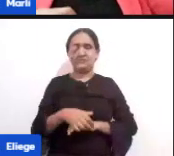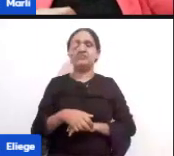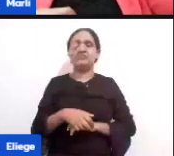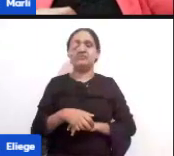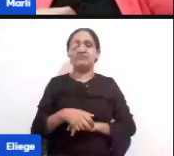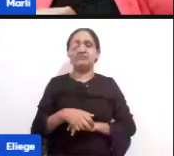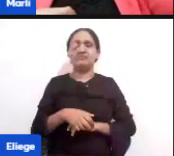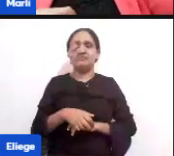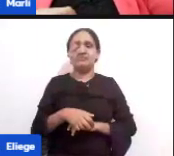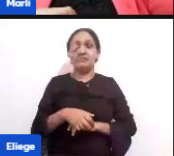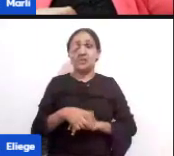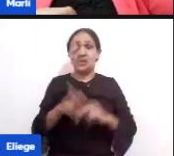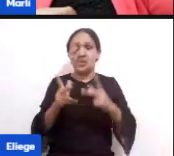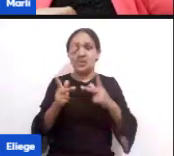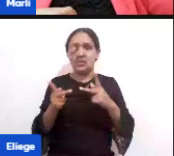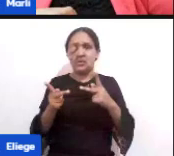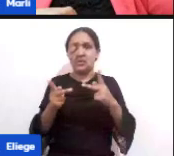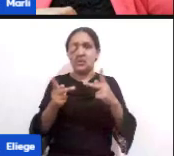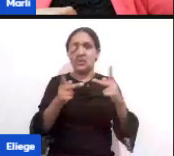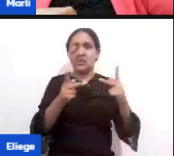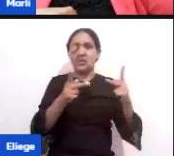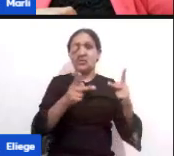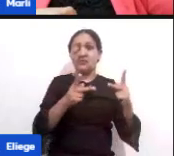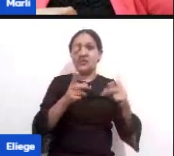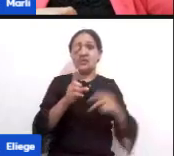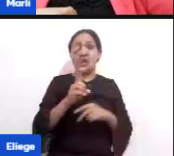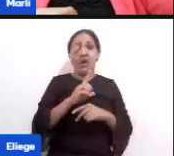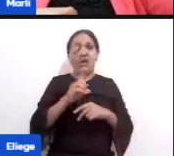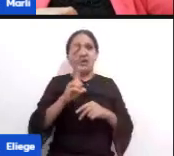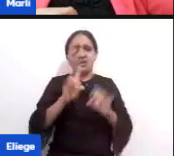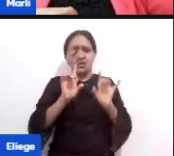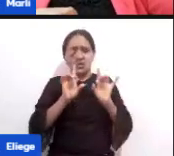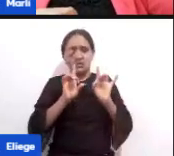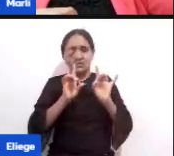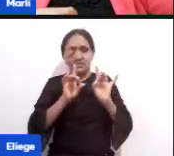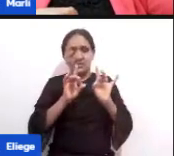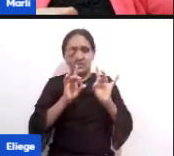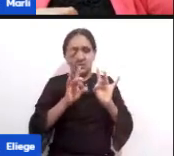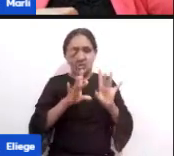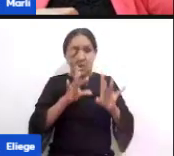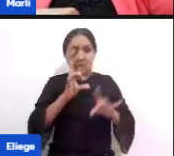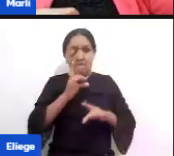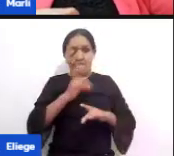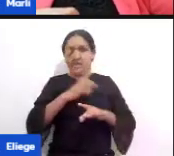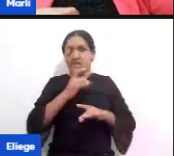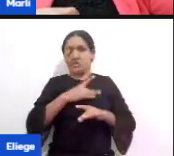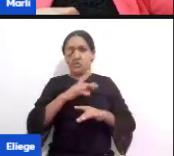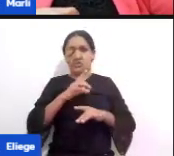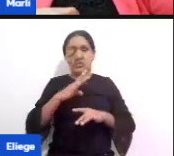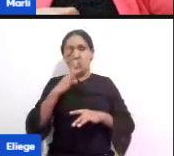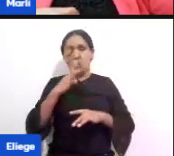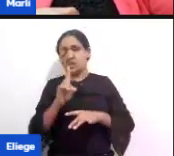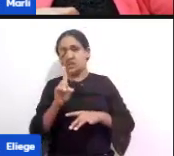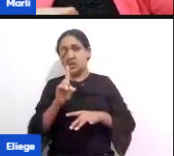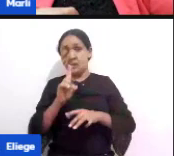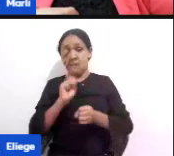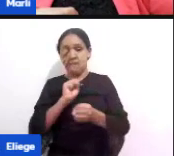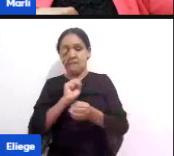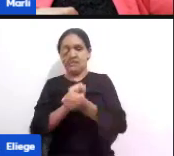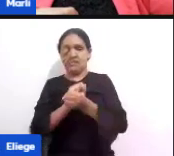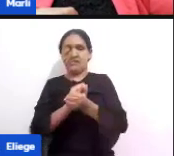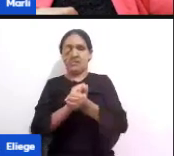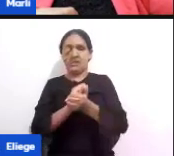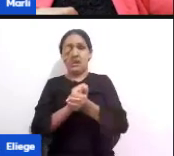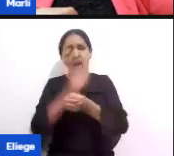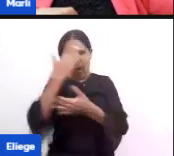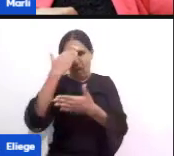Te convido a não deixar que o medo do desconhecido te paralise.